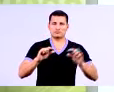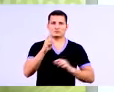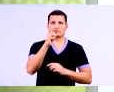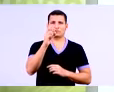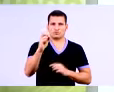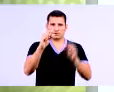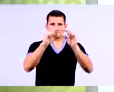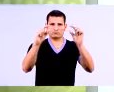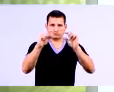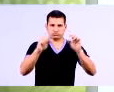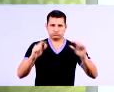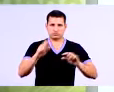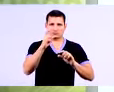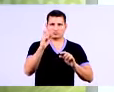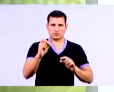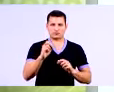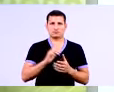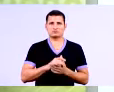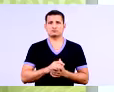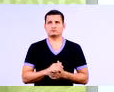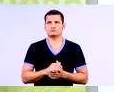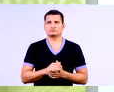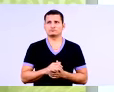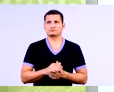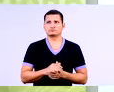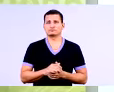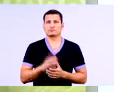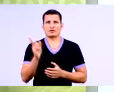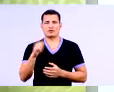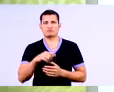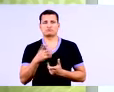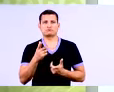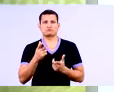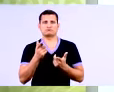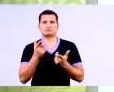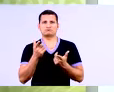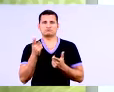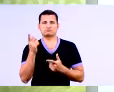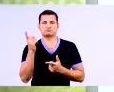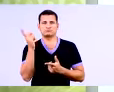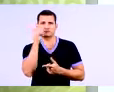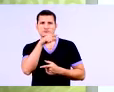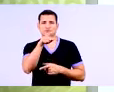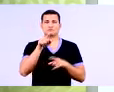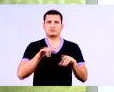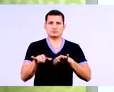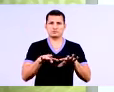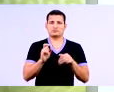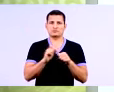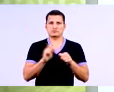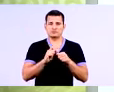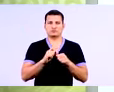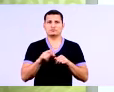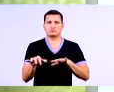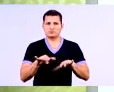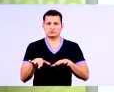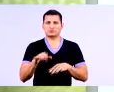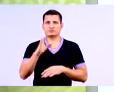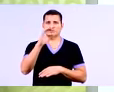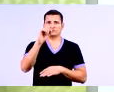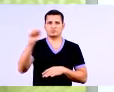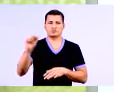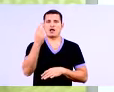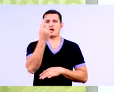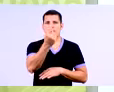campos, com 100 campos, é inviável para você, programador, fazer a programação e a estilização